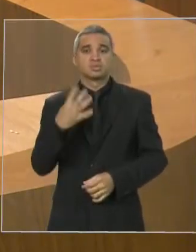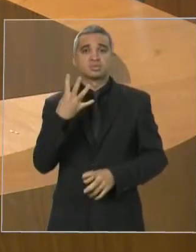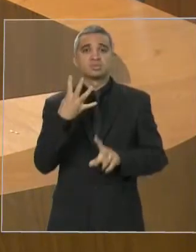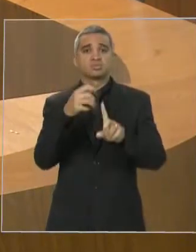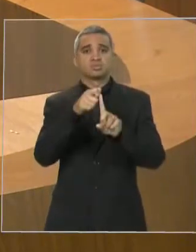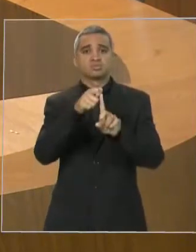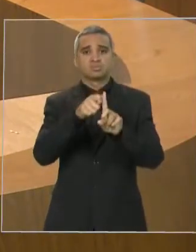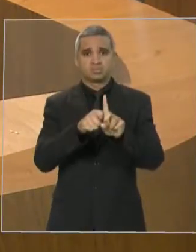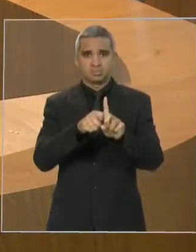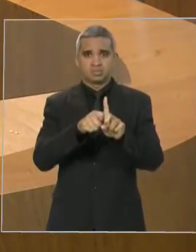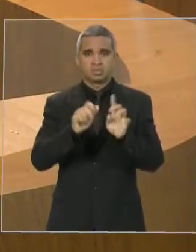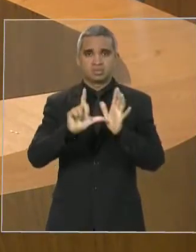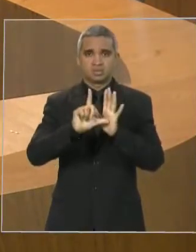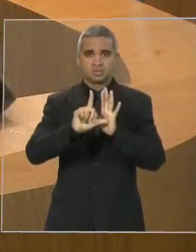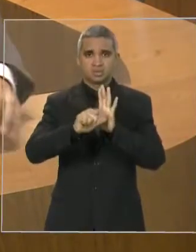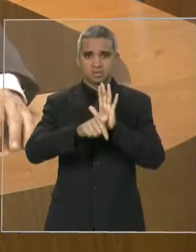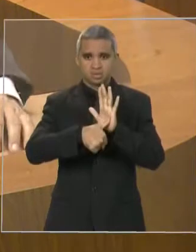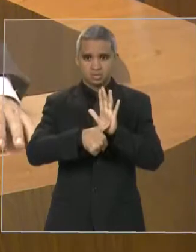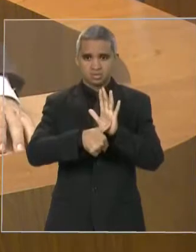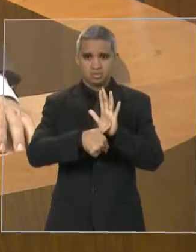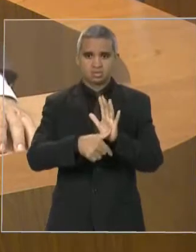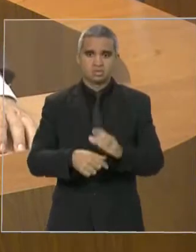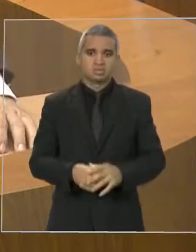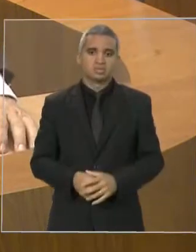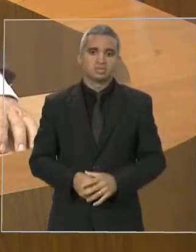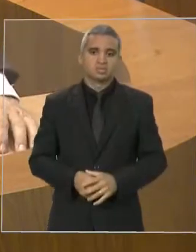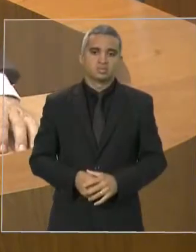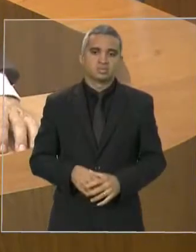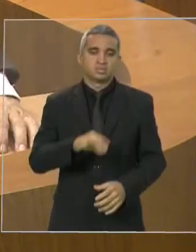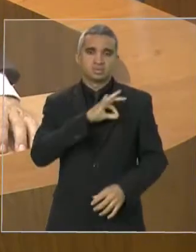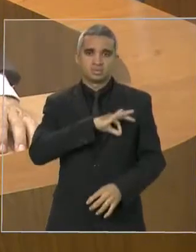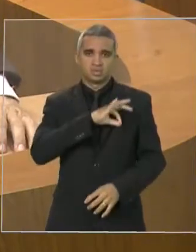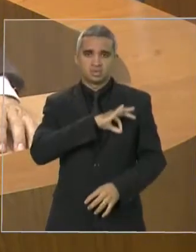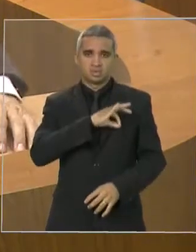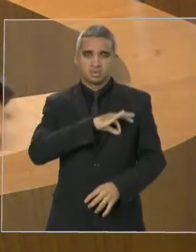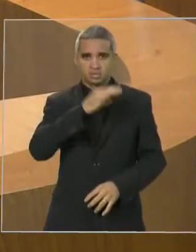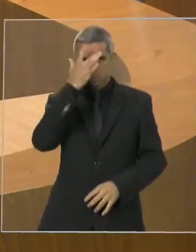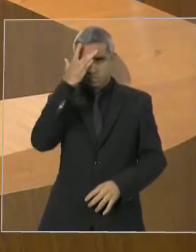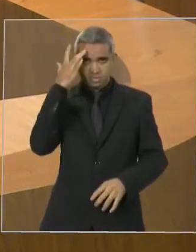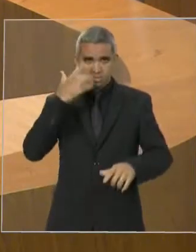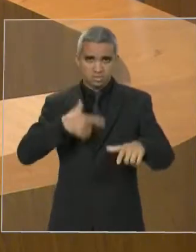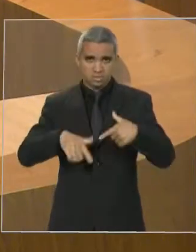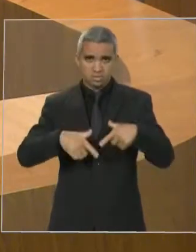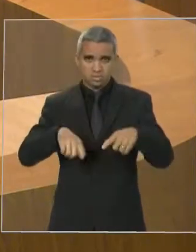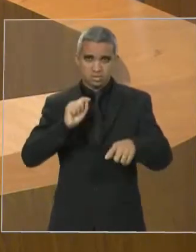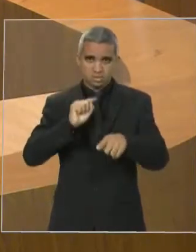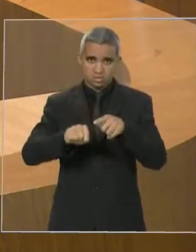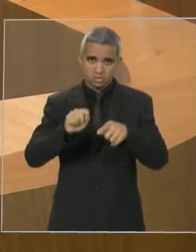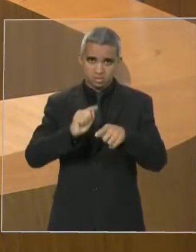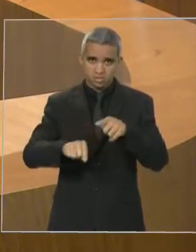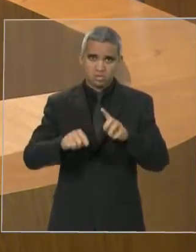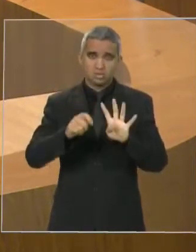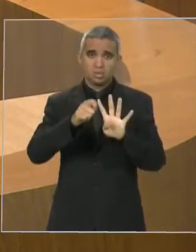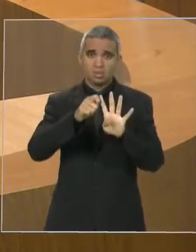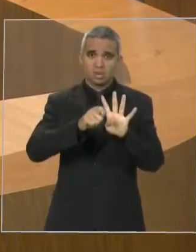4 meses de salário dos trabalhadores daquela cidade sem